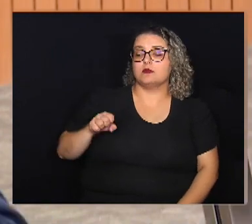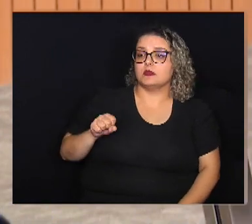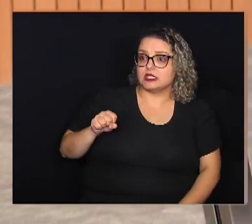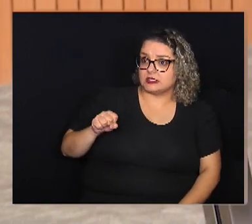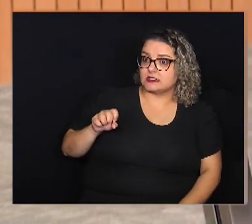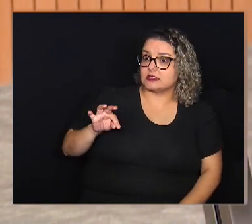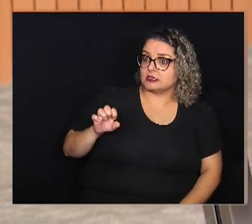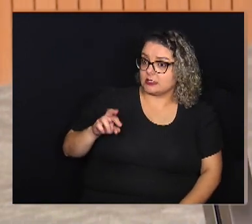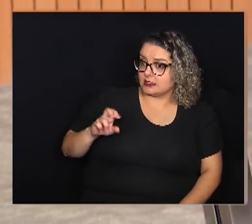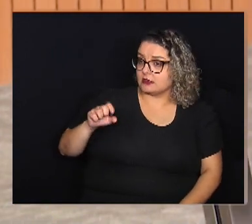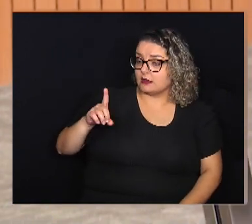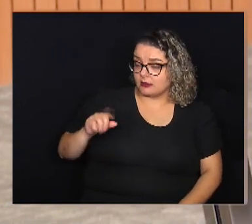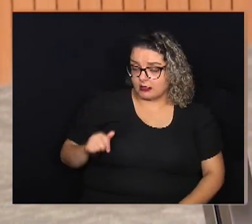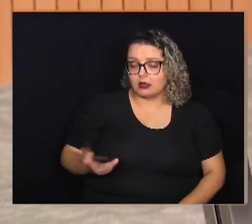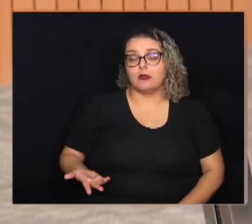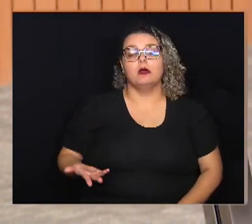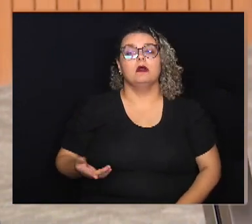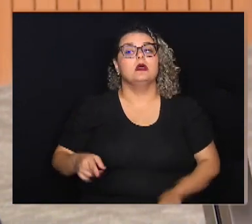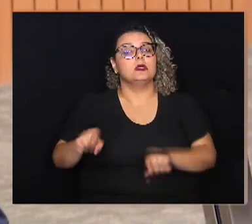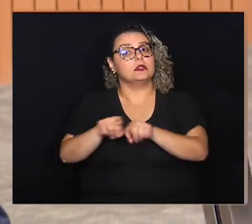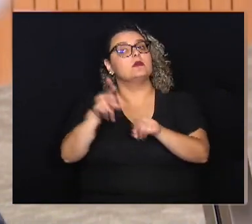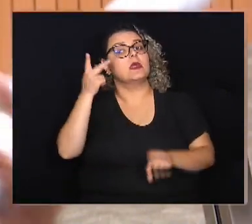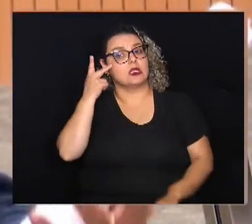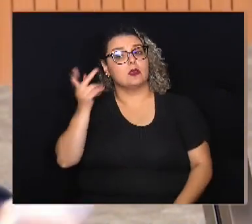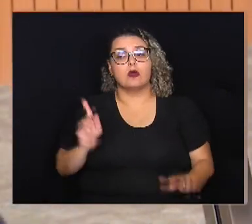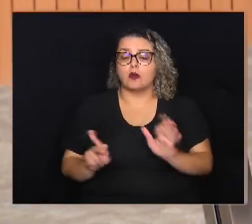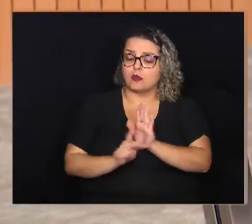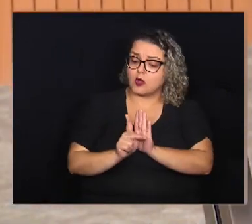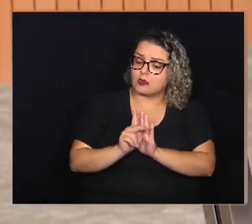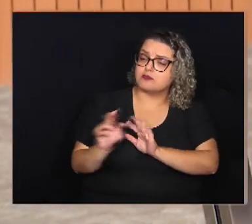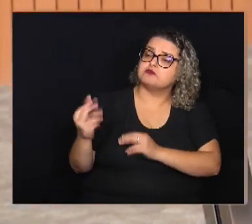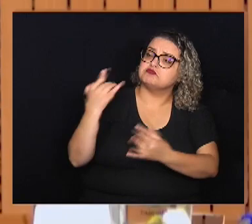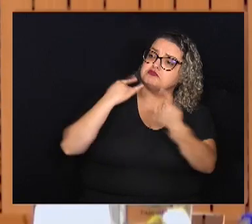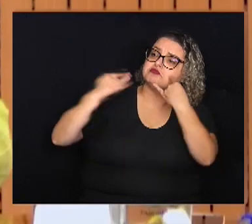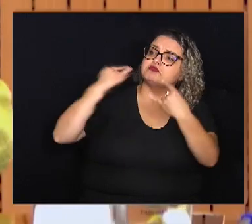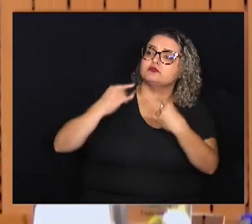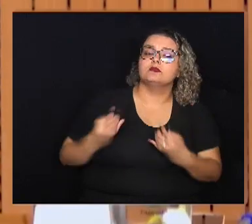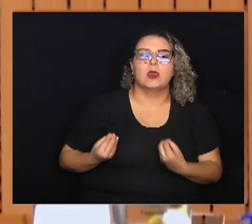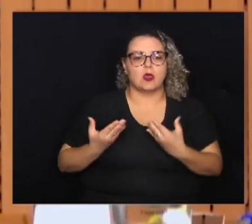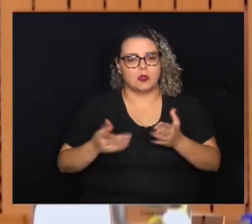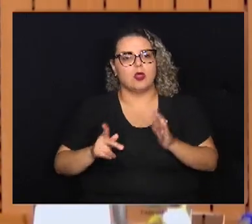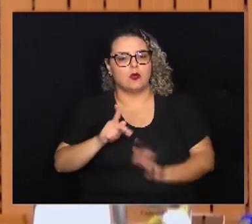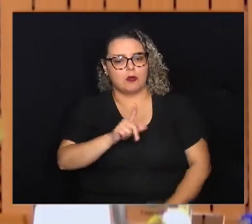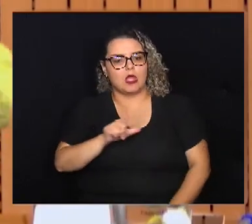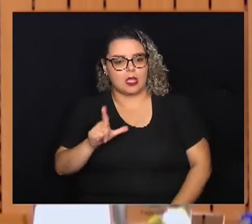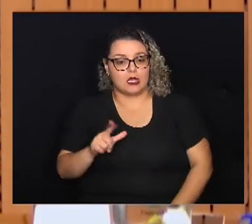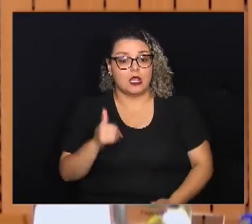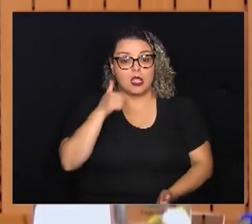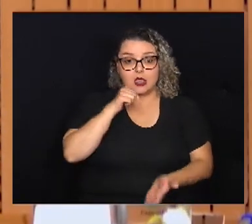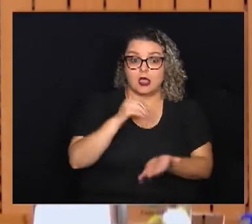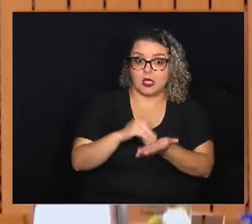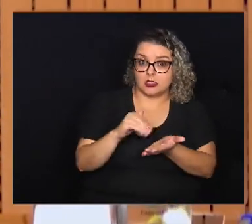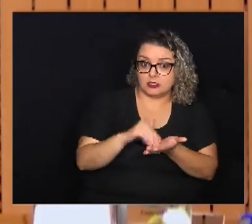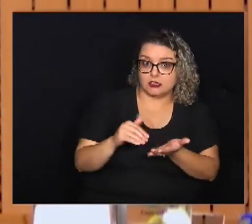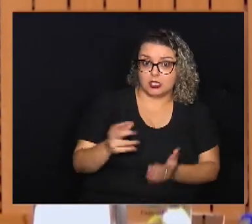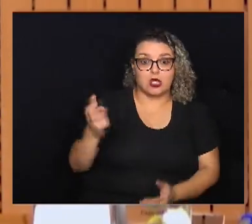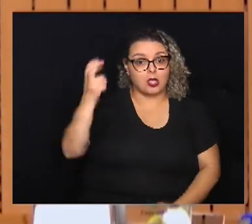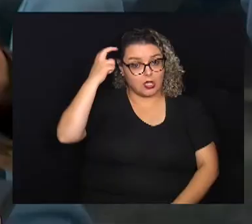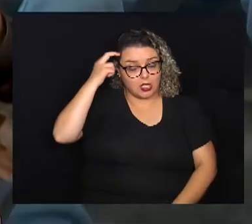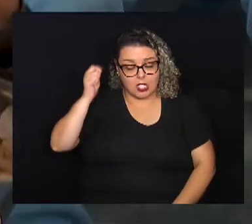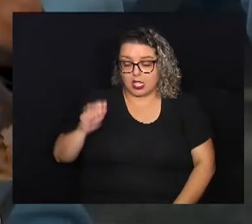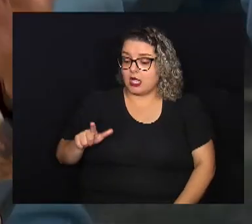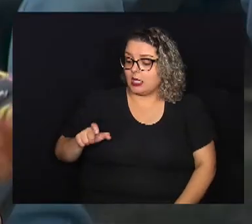Paulo então foram projetos interessantes que a gente se inspirou para apresentar esse PL a secretária municipal de cultura Alexandra